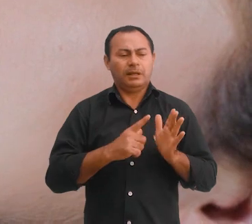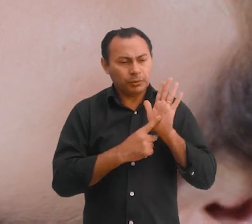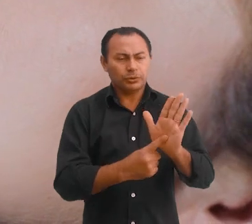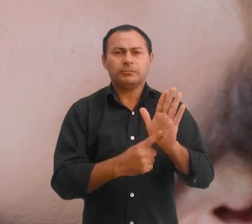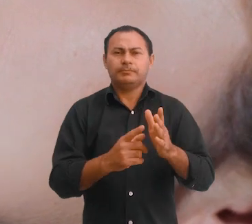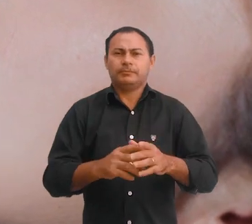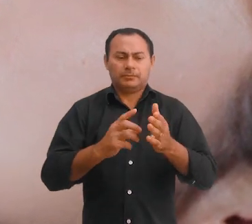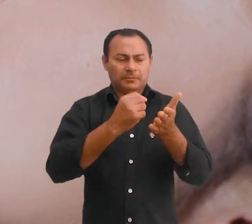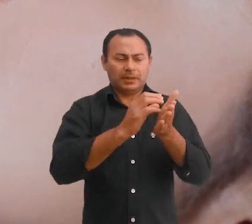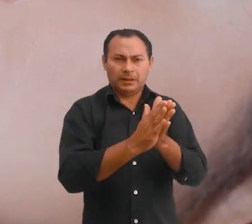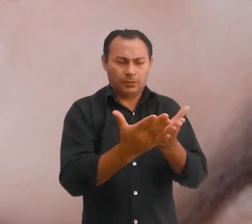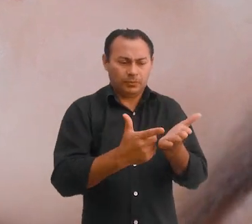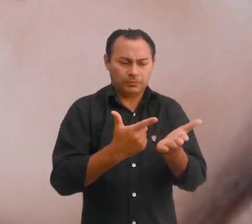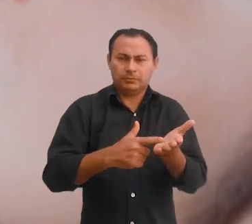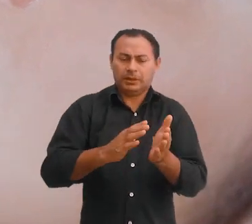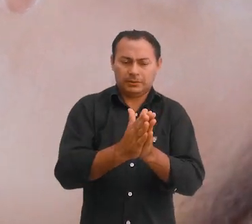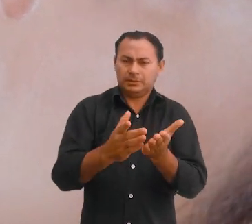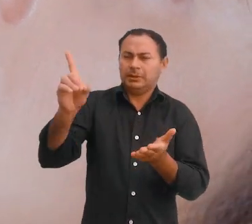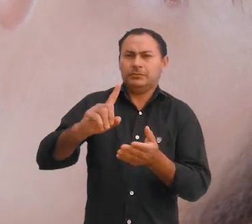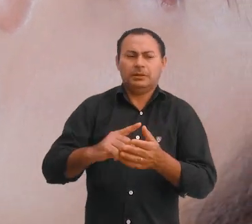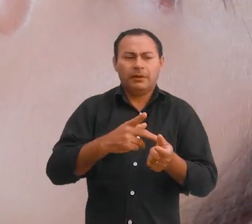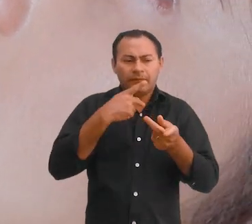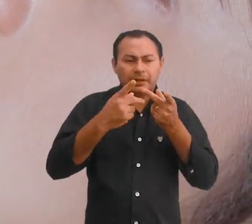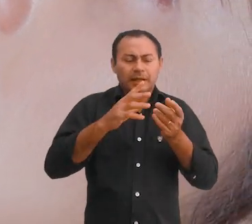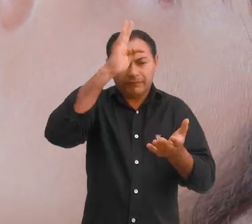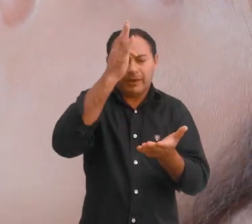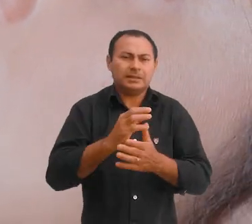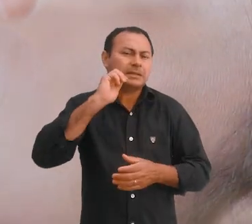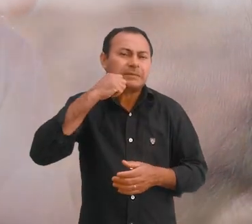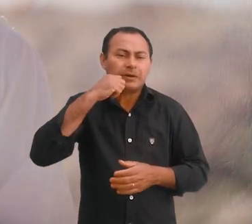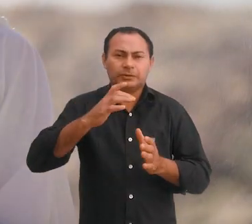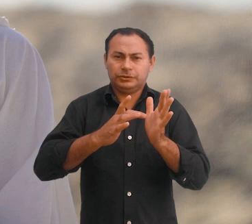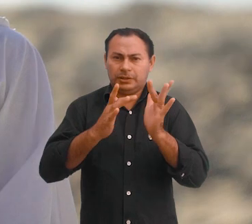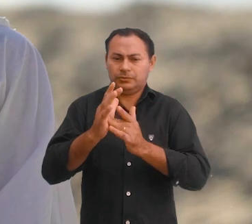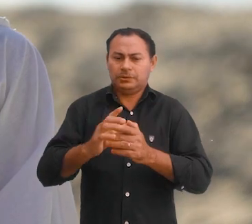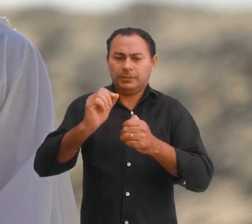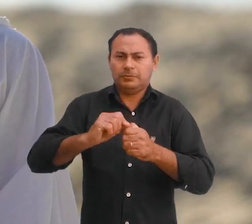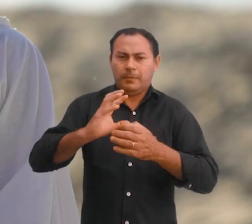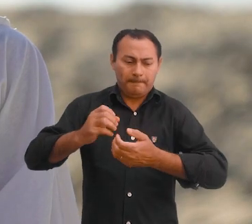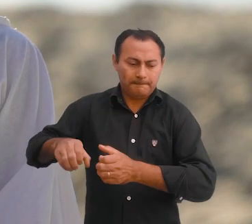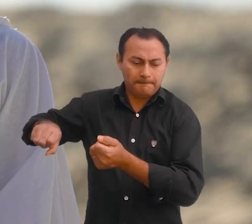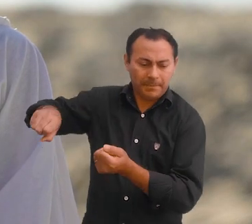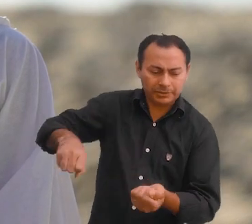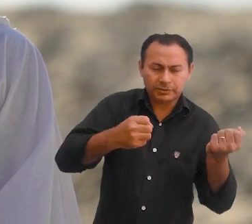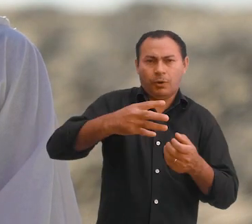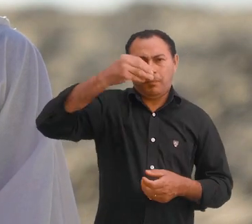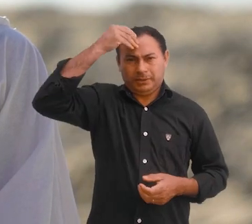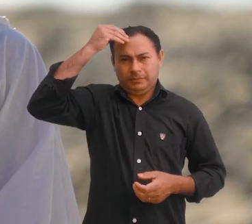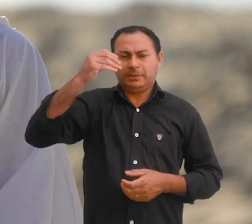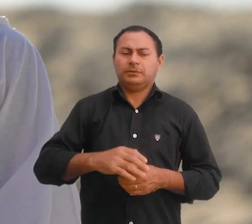ter. As Escrituras deixam claro que não há como ter fé em segredo. Quando Jesus instituiu o batismo,